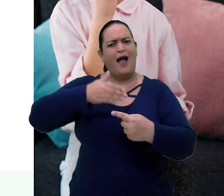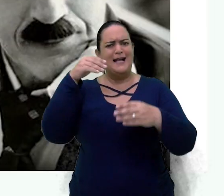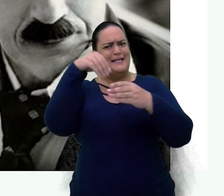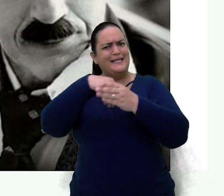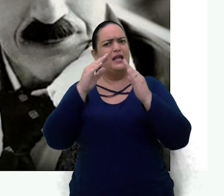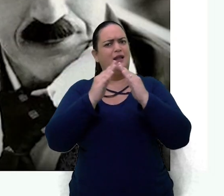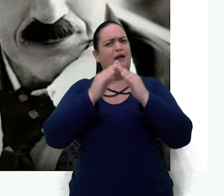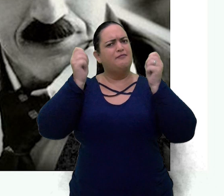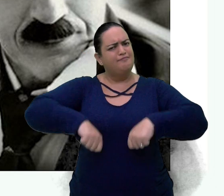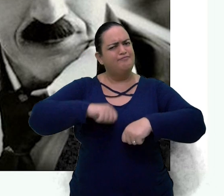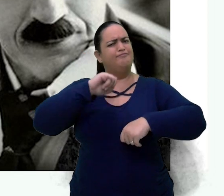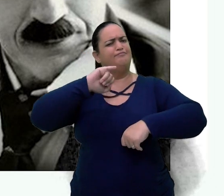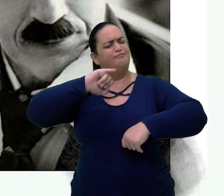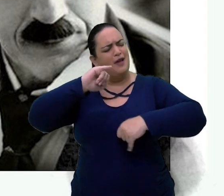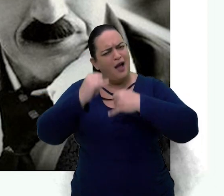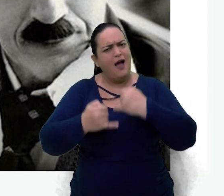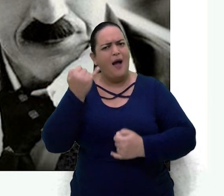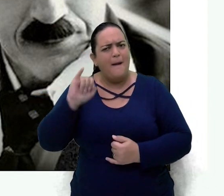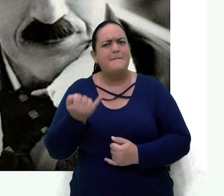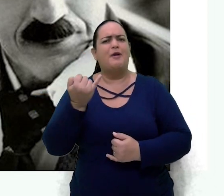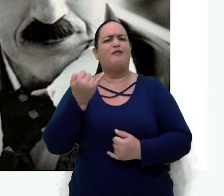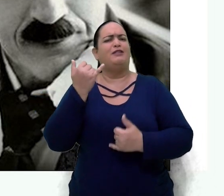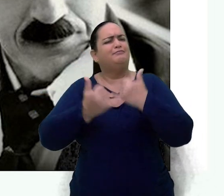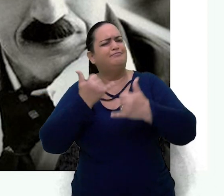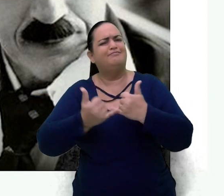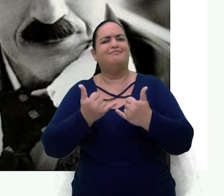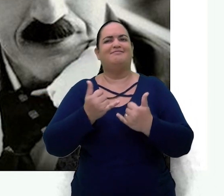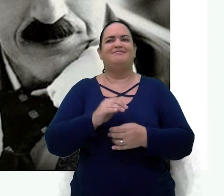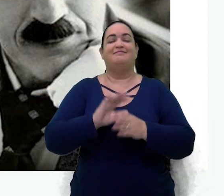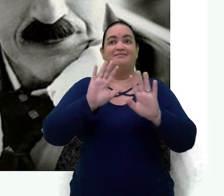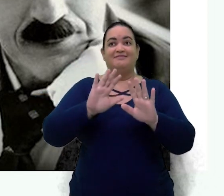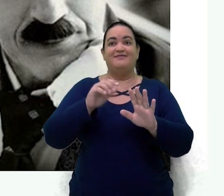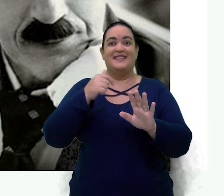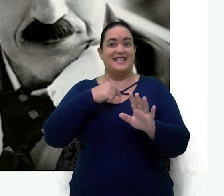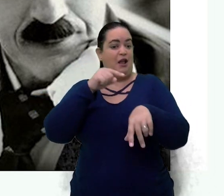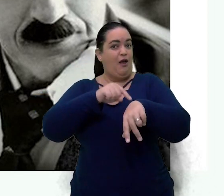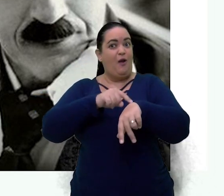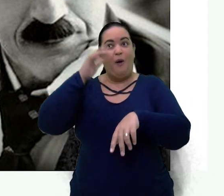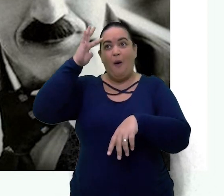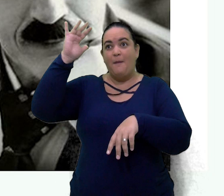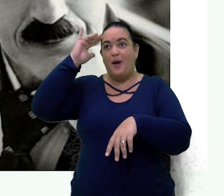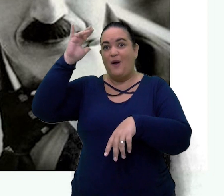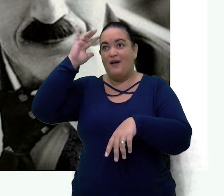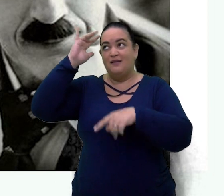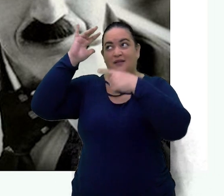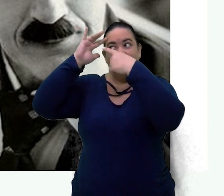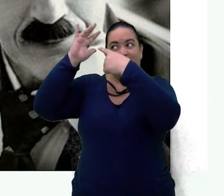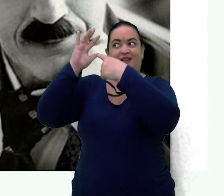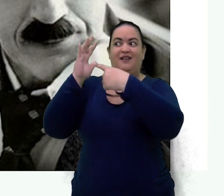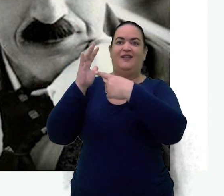E para nossa reflexão, enquanto você sonha, você está fazendo o rascunho do seu